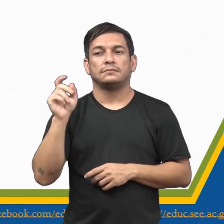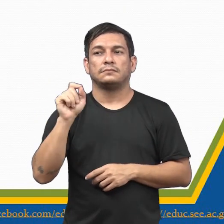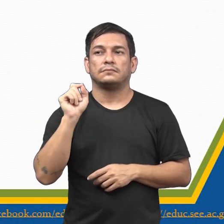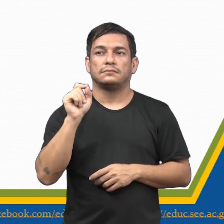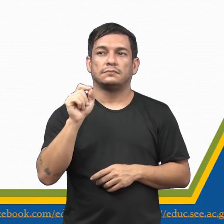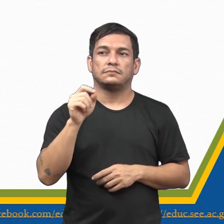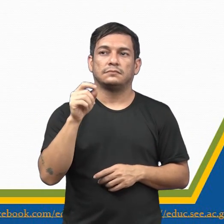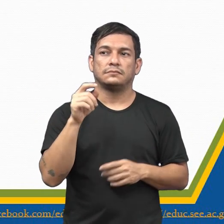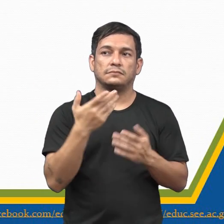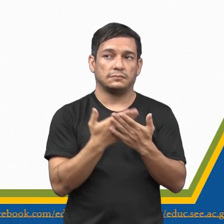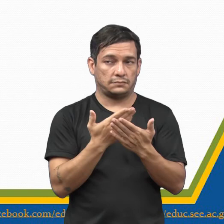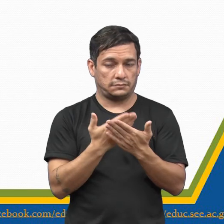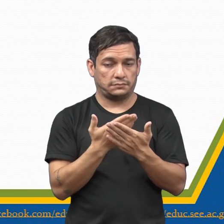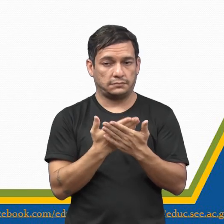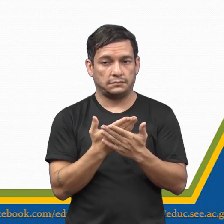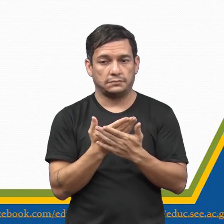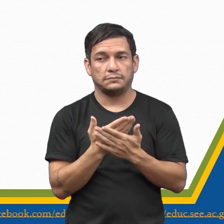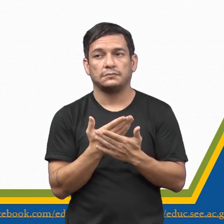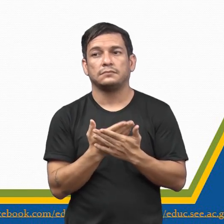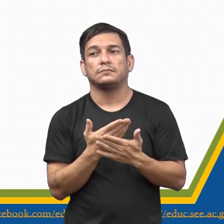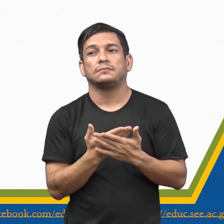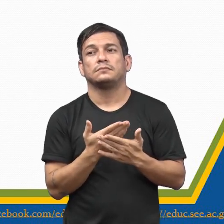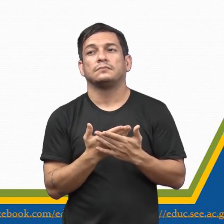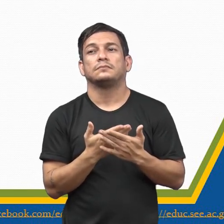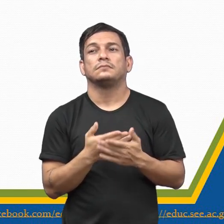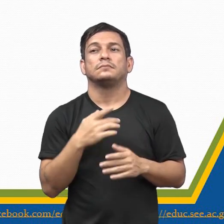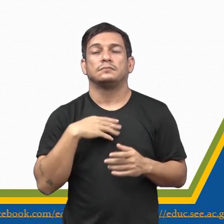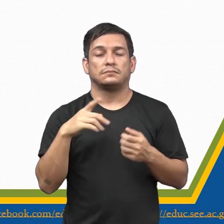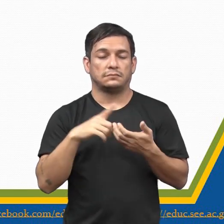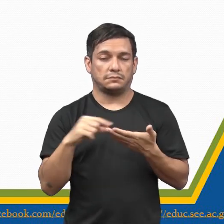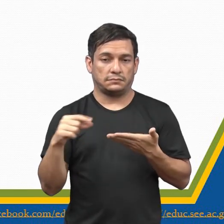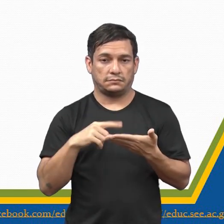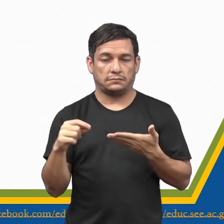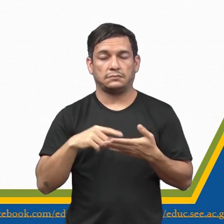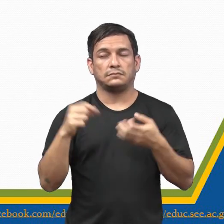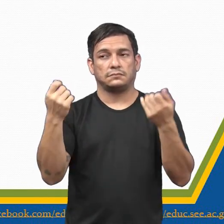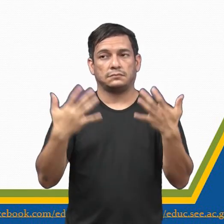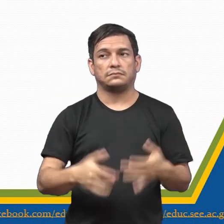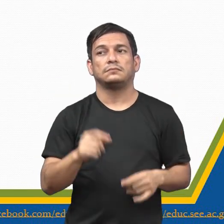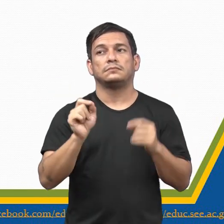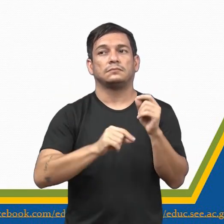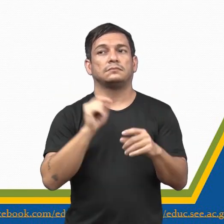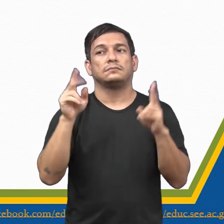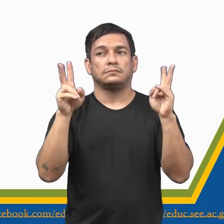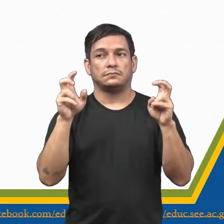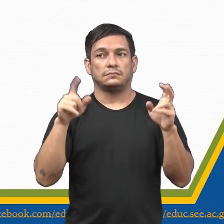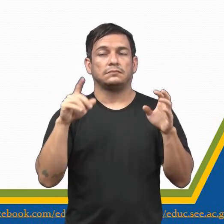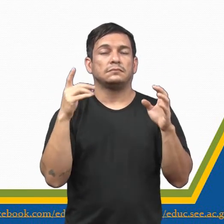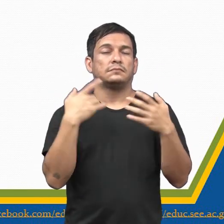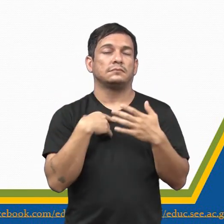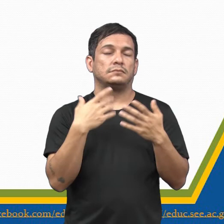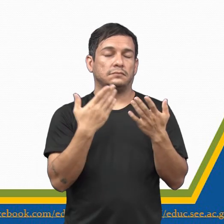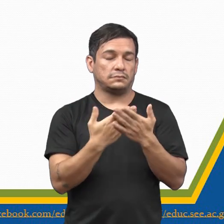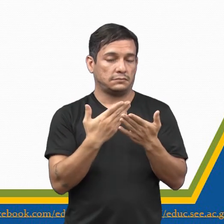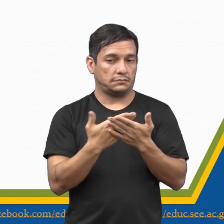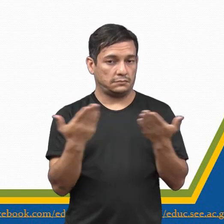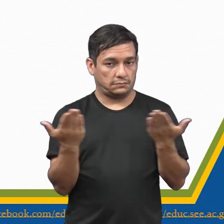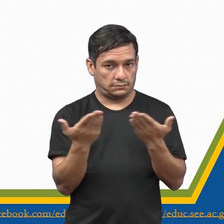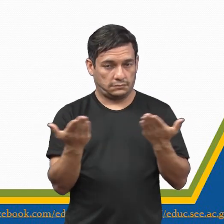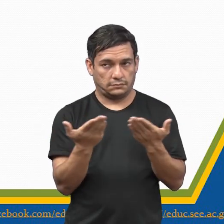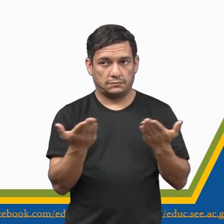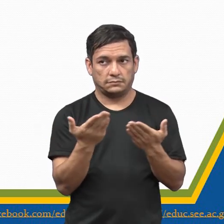link é sobre um estudo, sobre um artigo que fala mais um pouco sobre os assuntos que nós trabalhamos na nossa aula de